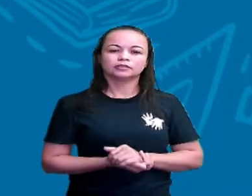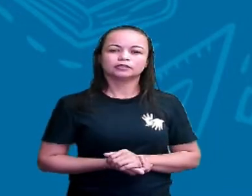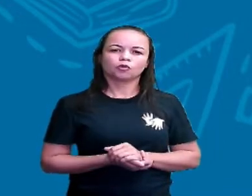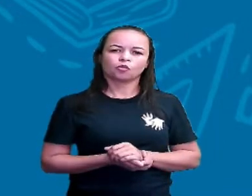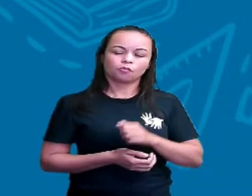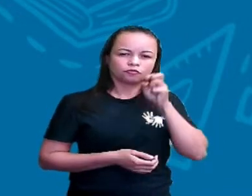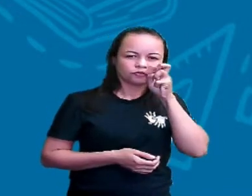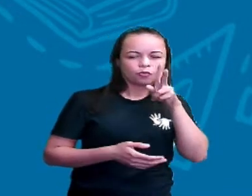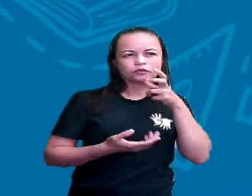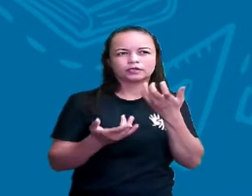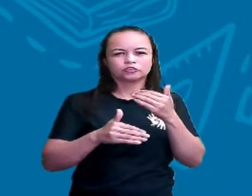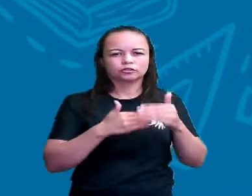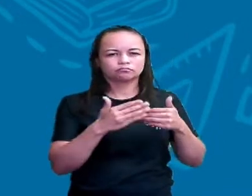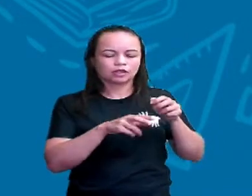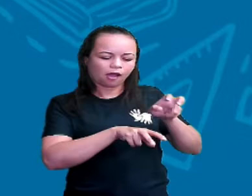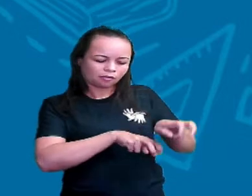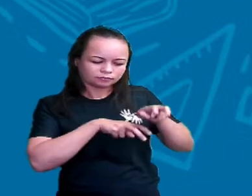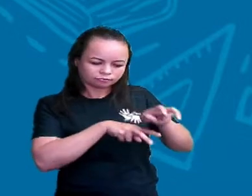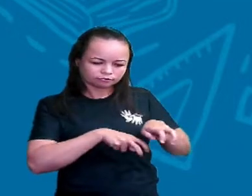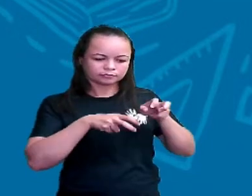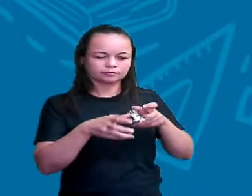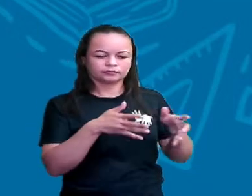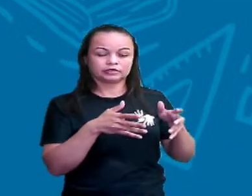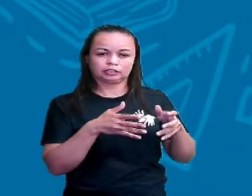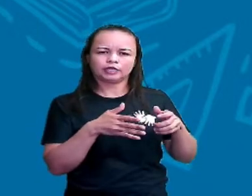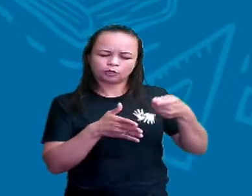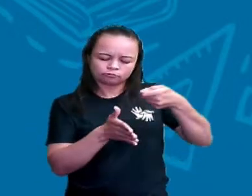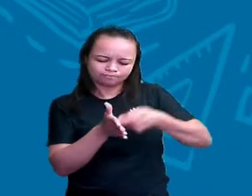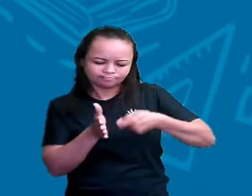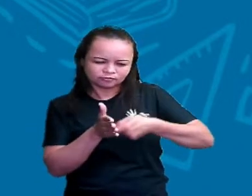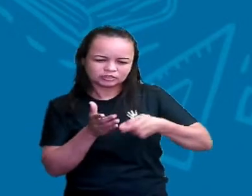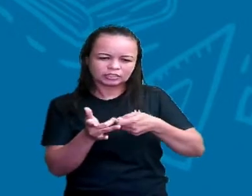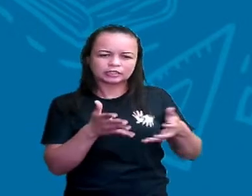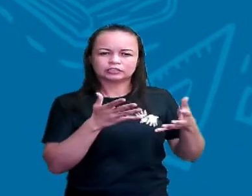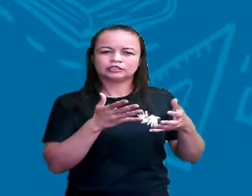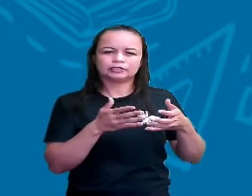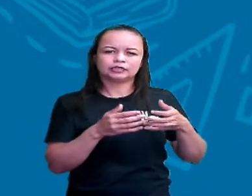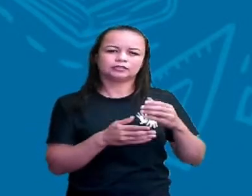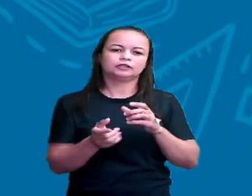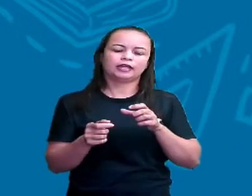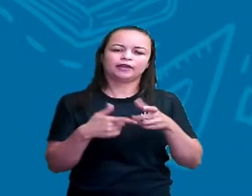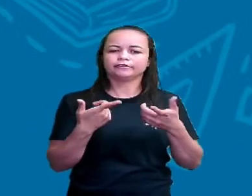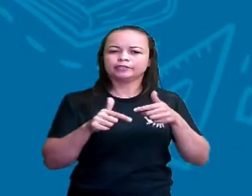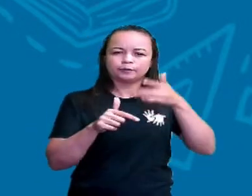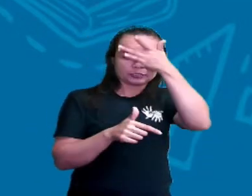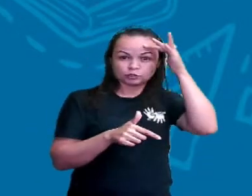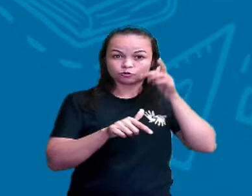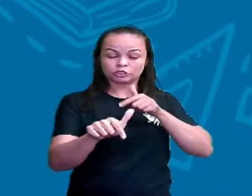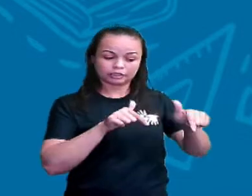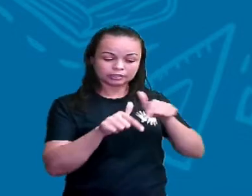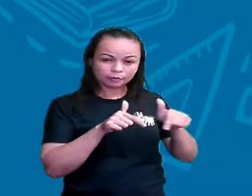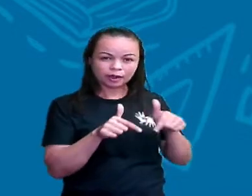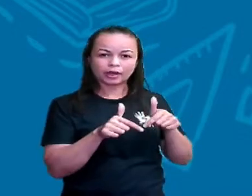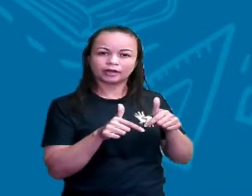questão da agricultura, o regime servil, né, de serem servos, camponeses que serviam aos